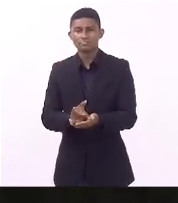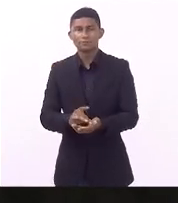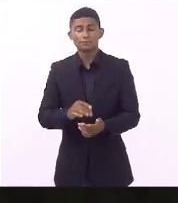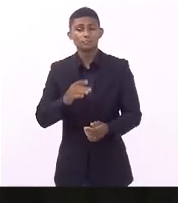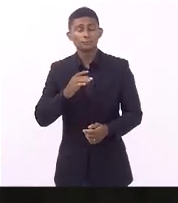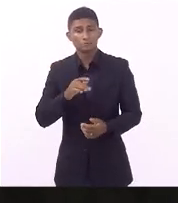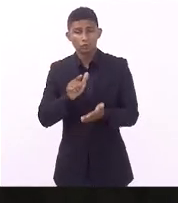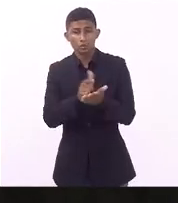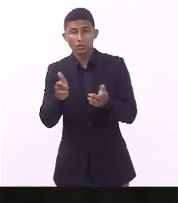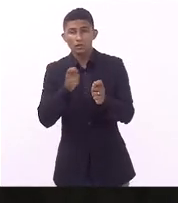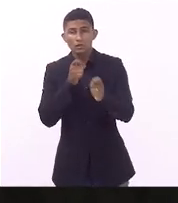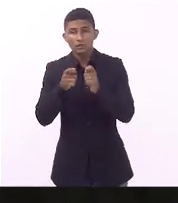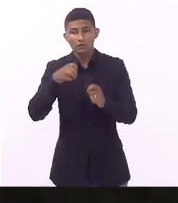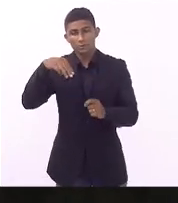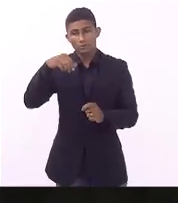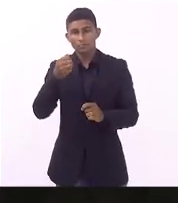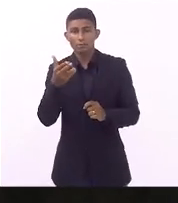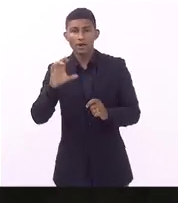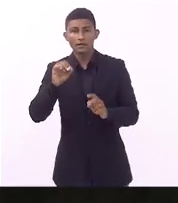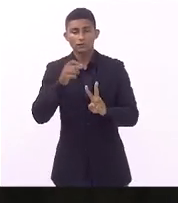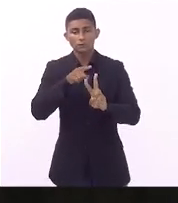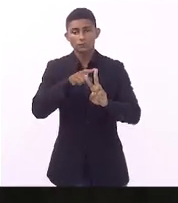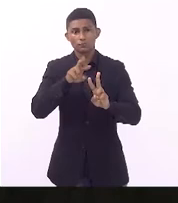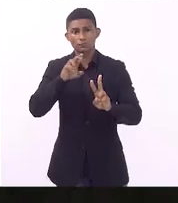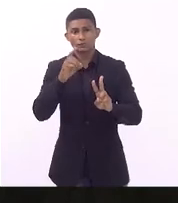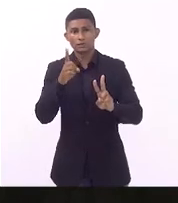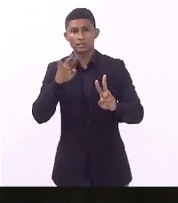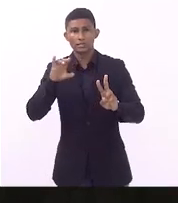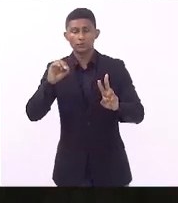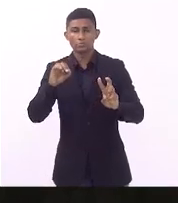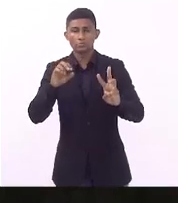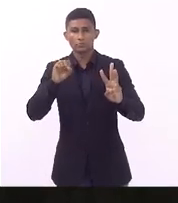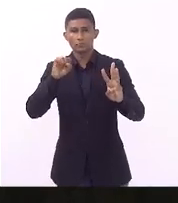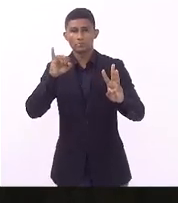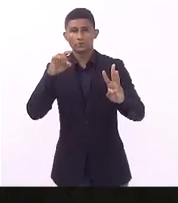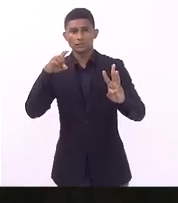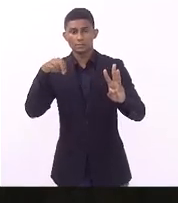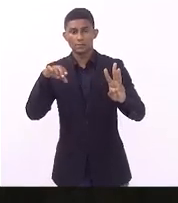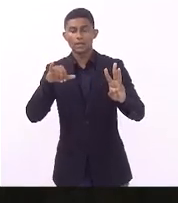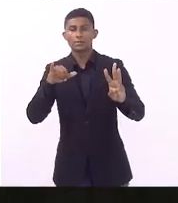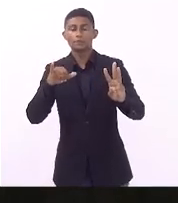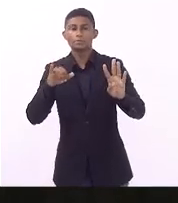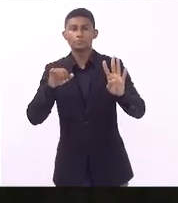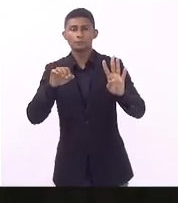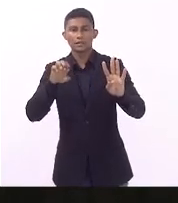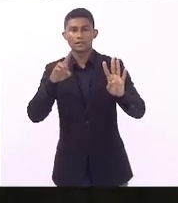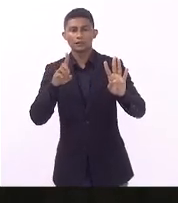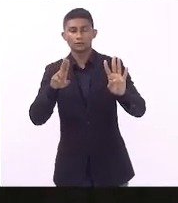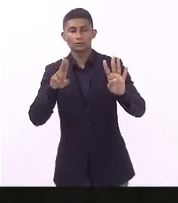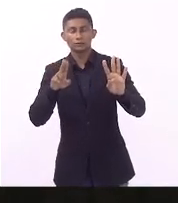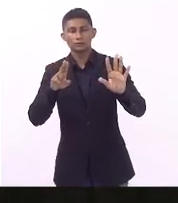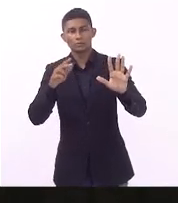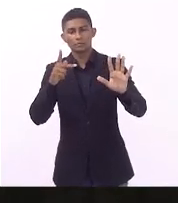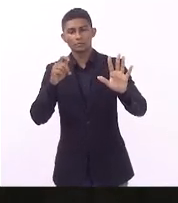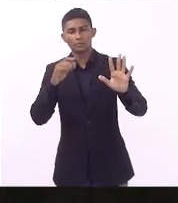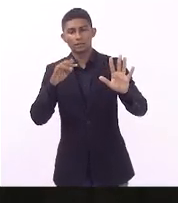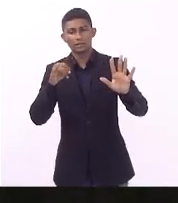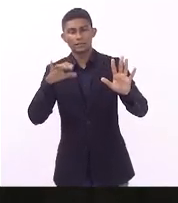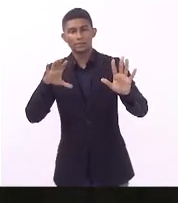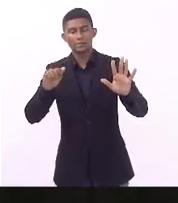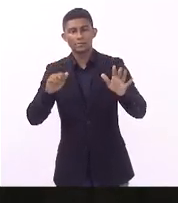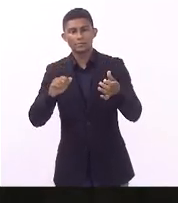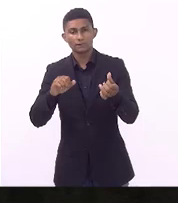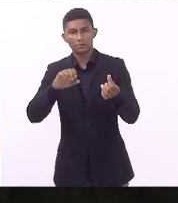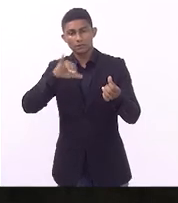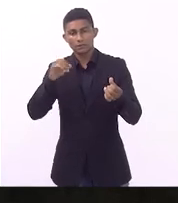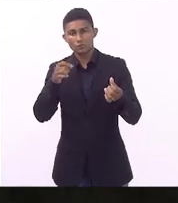Márcio Anastácio, Rodrigo Teixeira, Sidney Rezende, Edu Carvalho, Diego Francisco, Patrícia Barros, João